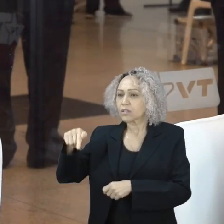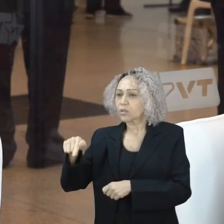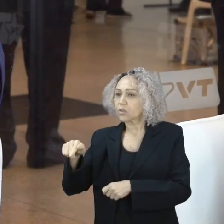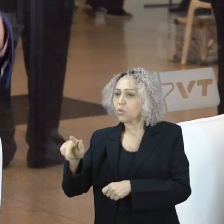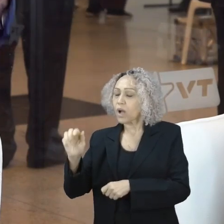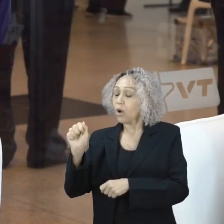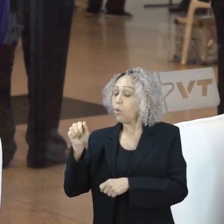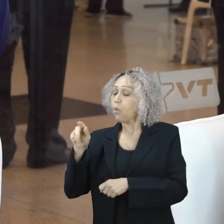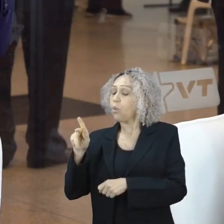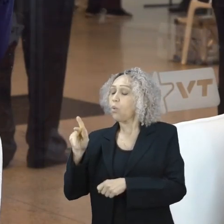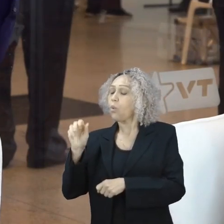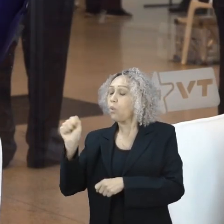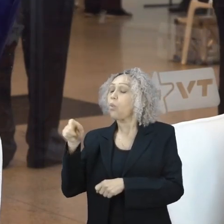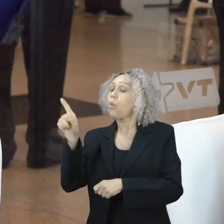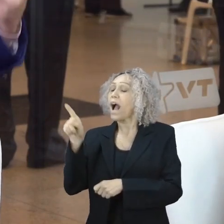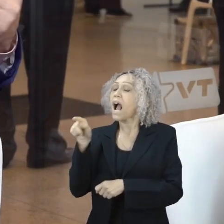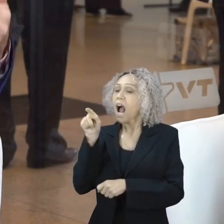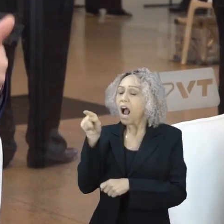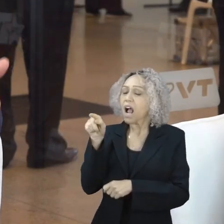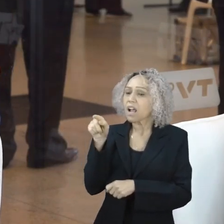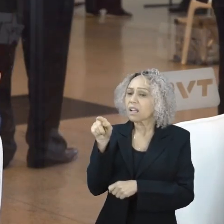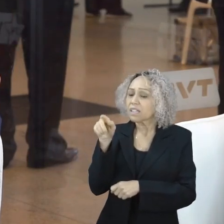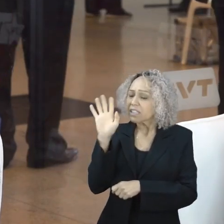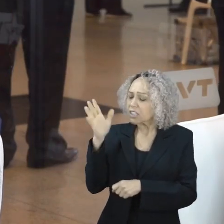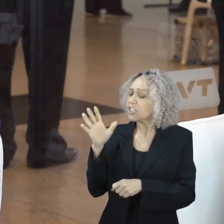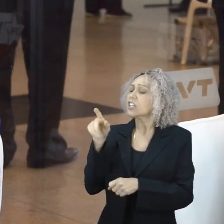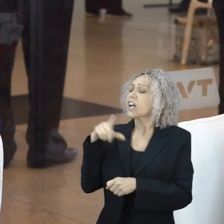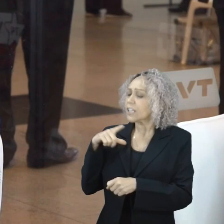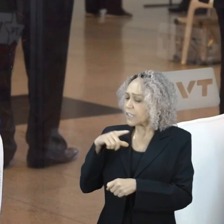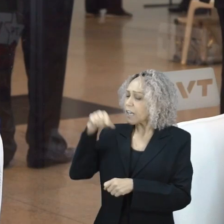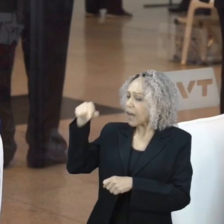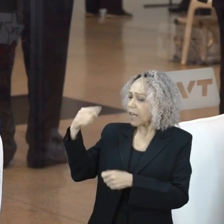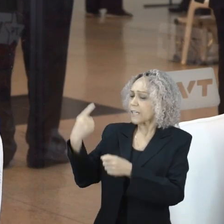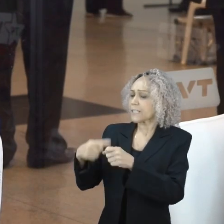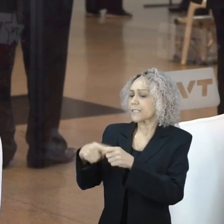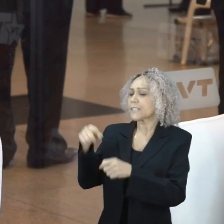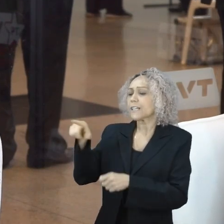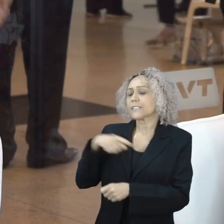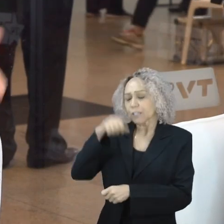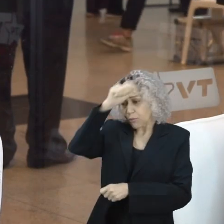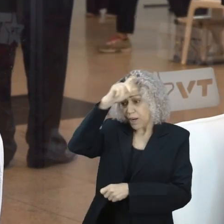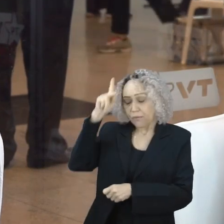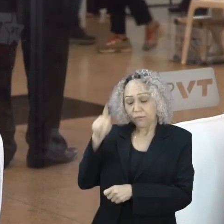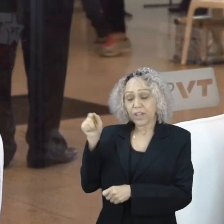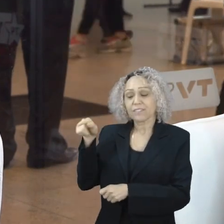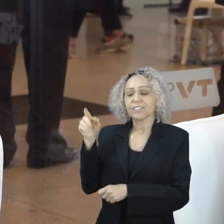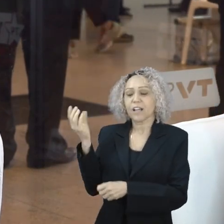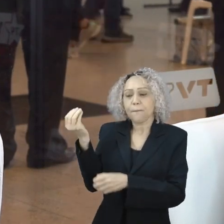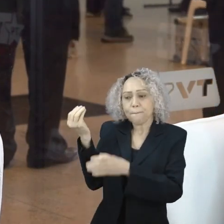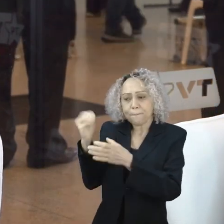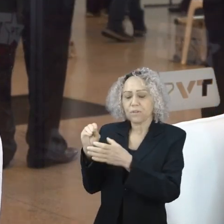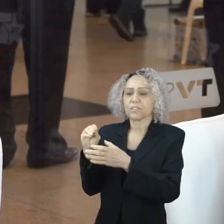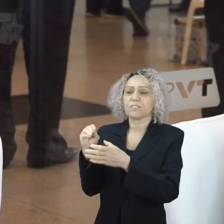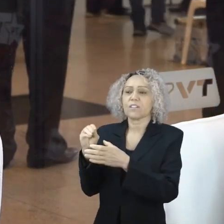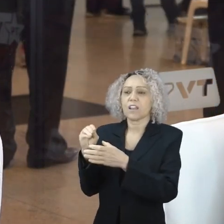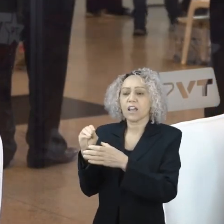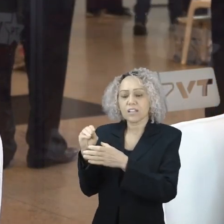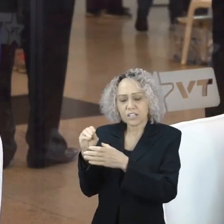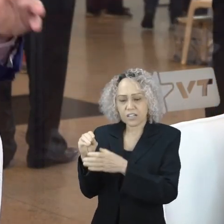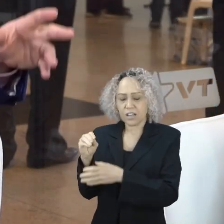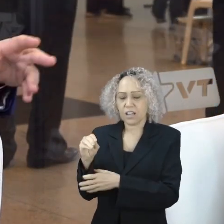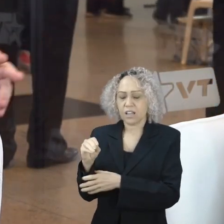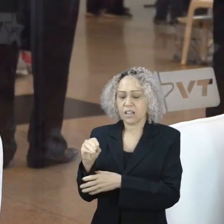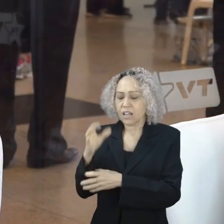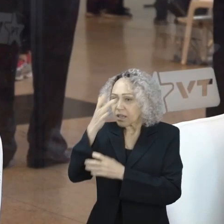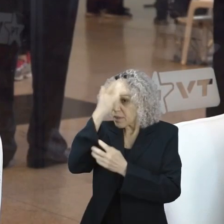zero foi implantada 3 anos antes da chegada do royalties, entendeu? Então, a conta fecha, eu tenho